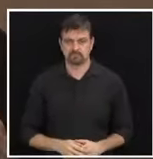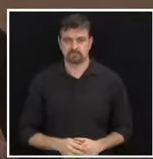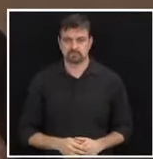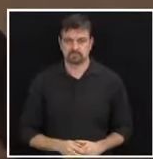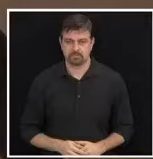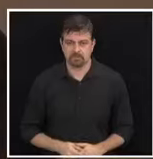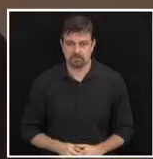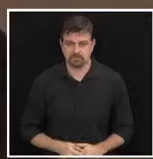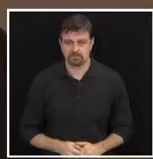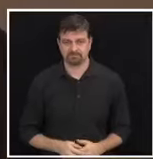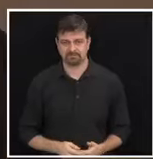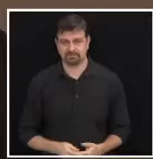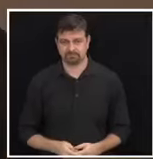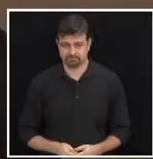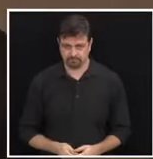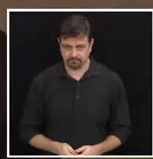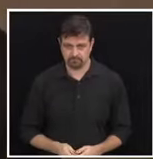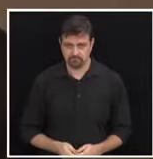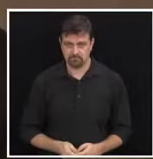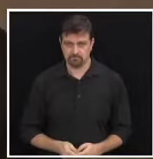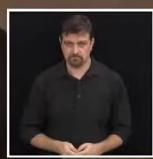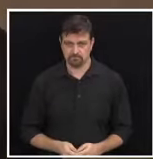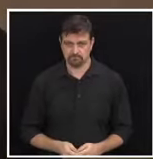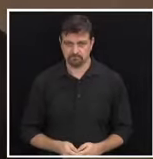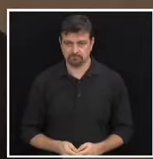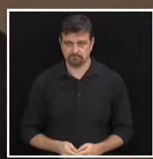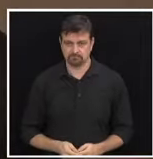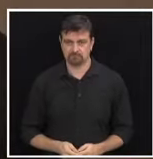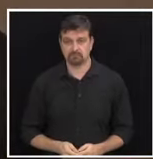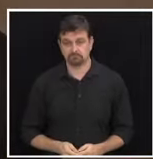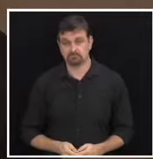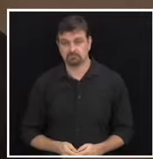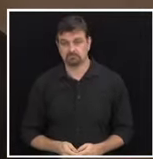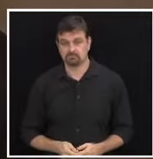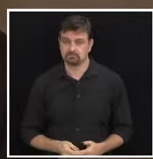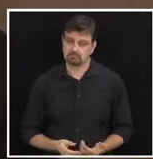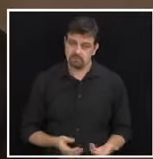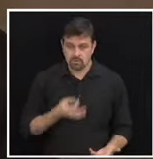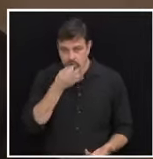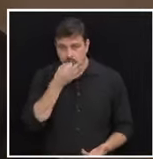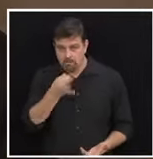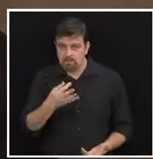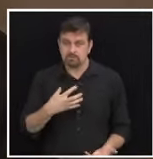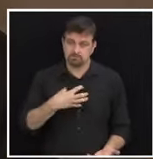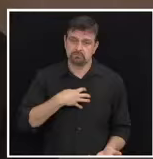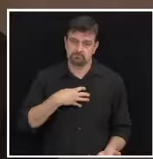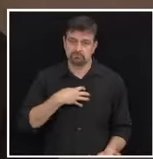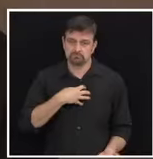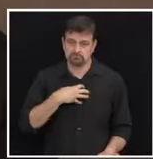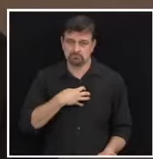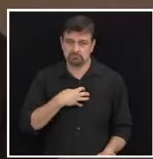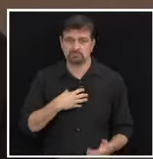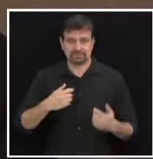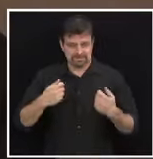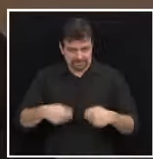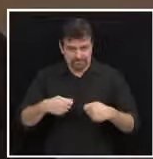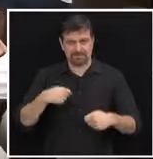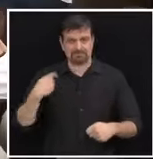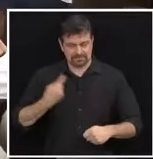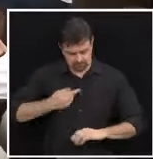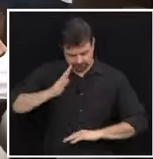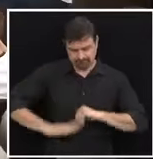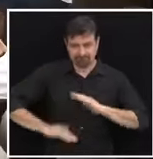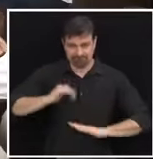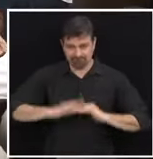tirar esse estigma das pessoas. Isso é o que eu sinto que é necessário a gente fazer.